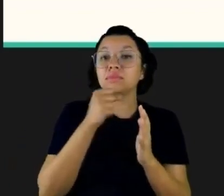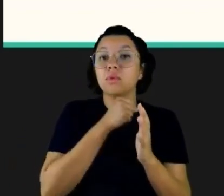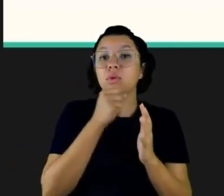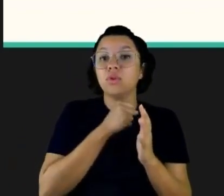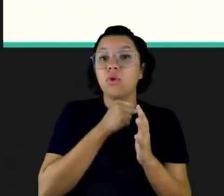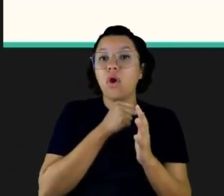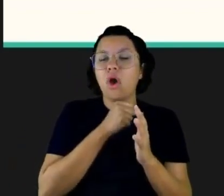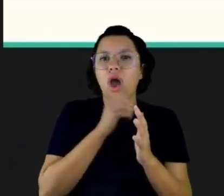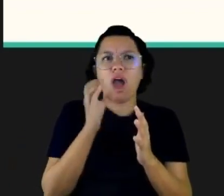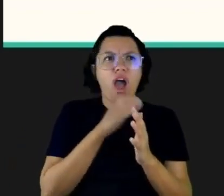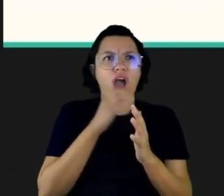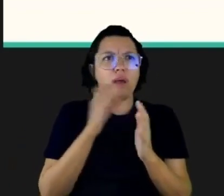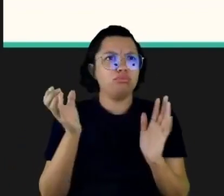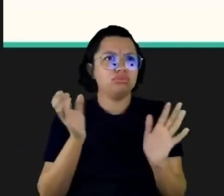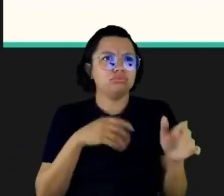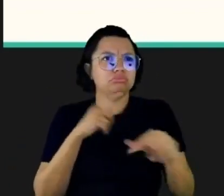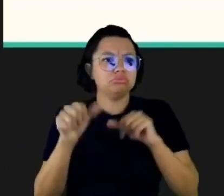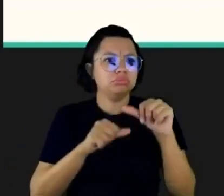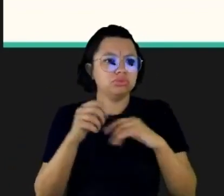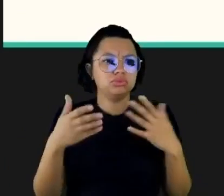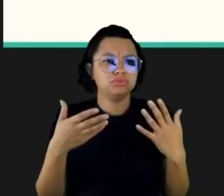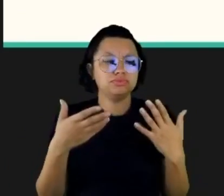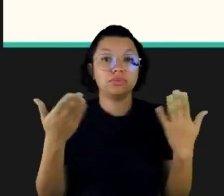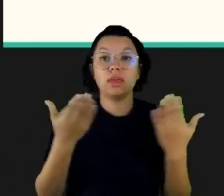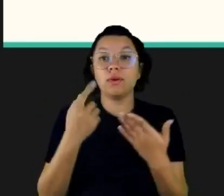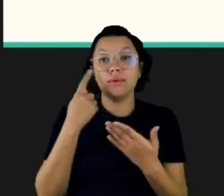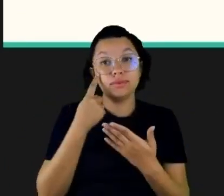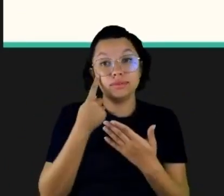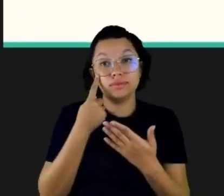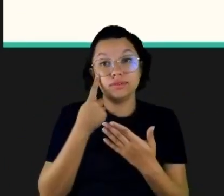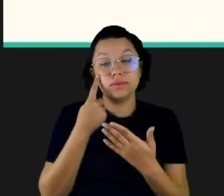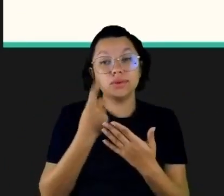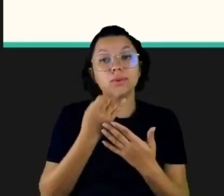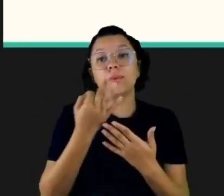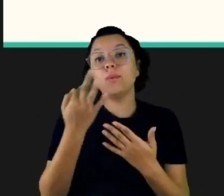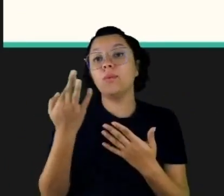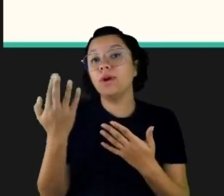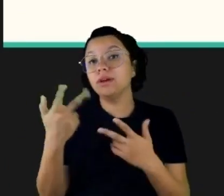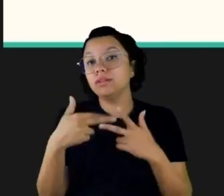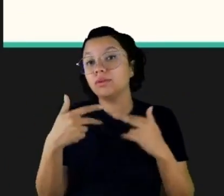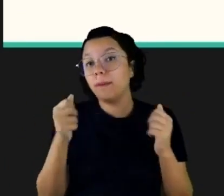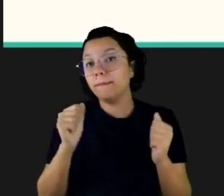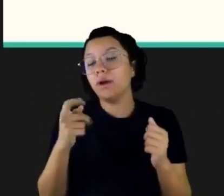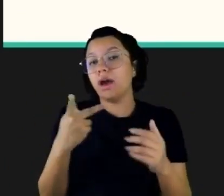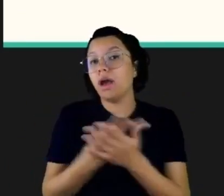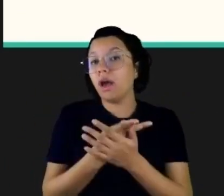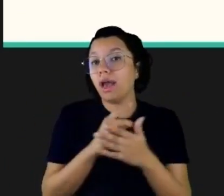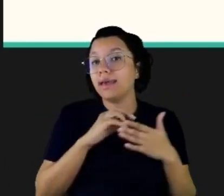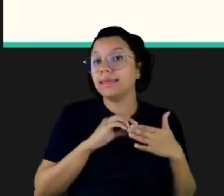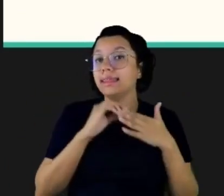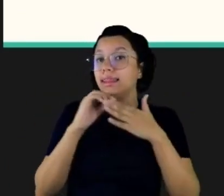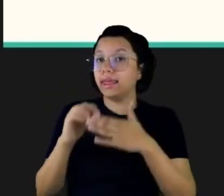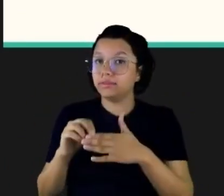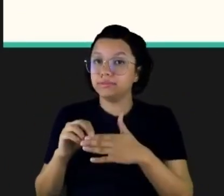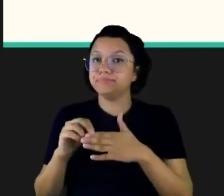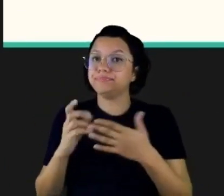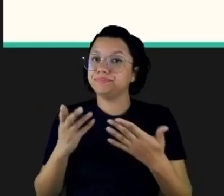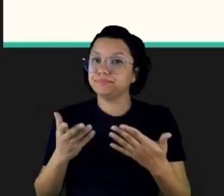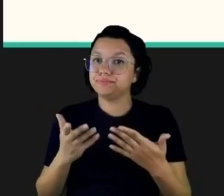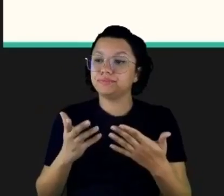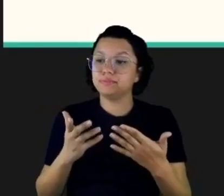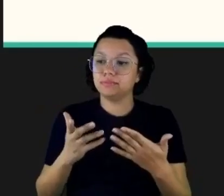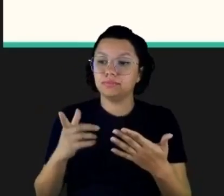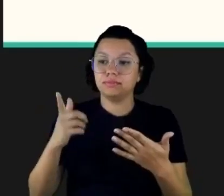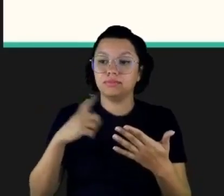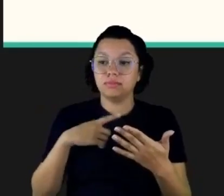isso, mas agora vocês viram, não é do nada. Olha quantas coisas podem estar acontecendo que leva a isso aí. Ele vai ter